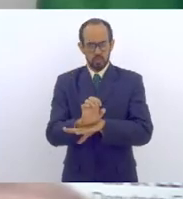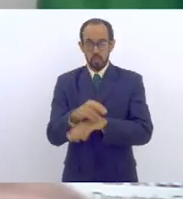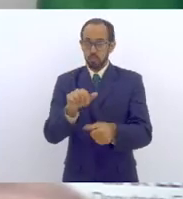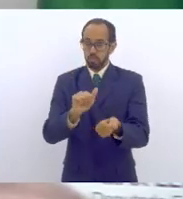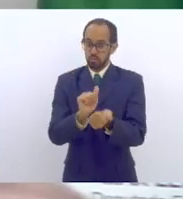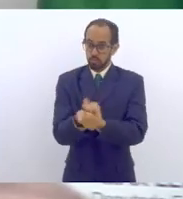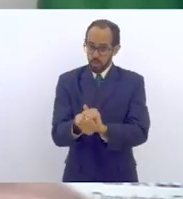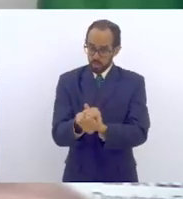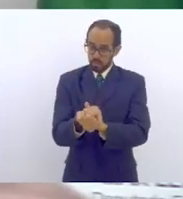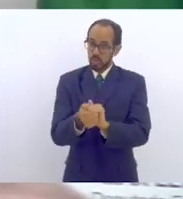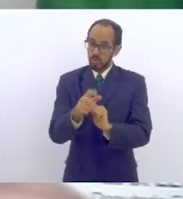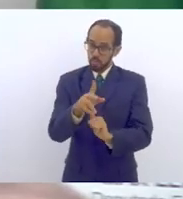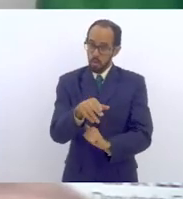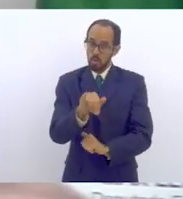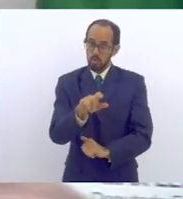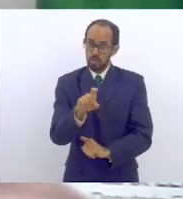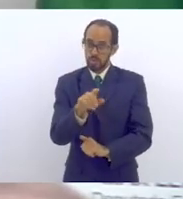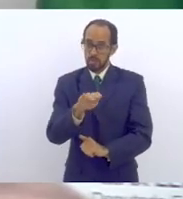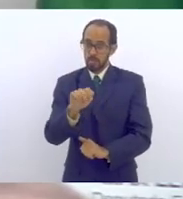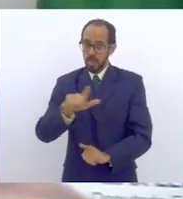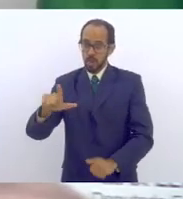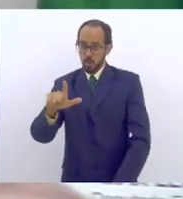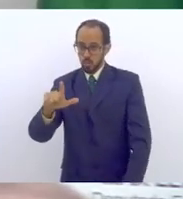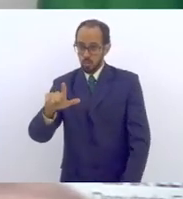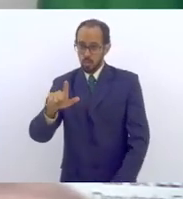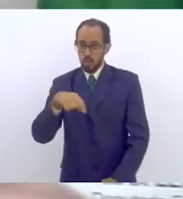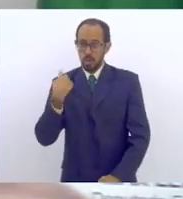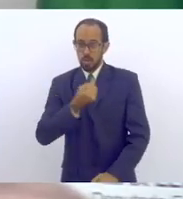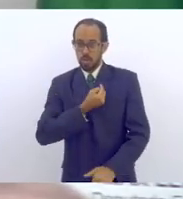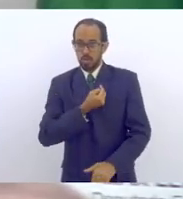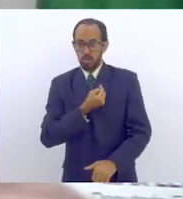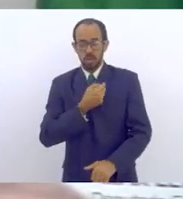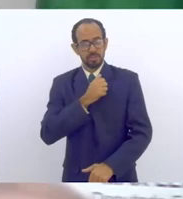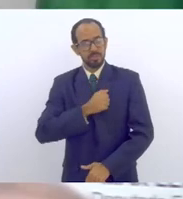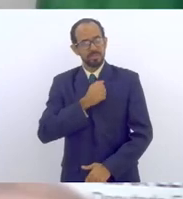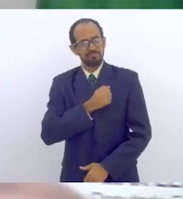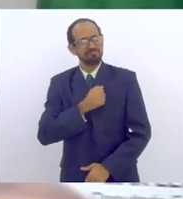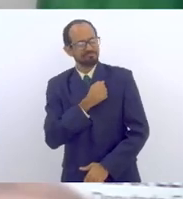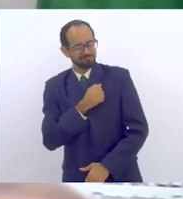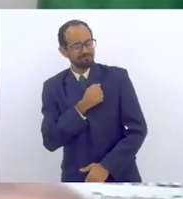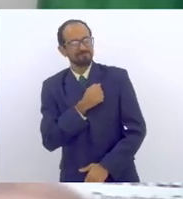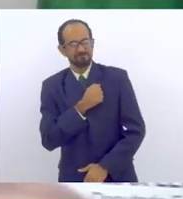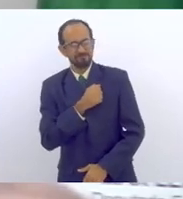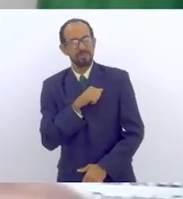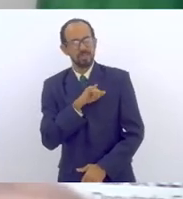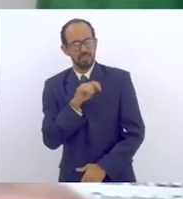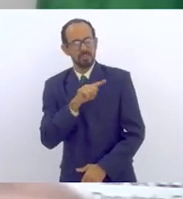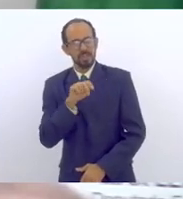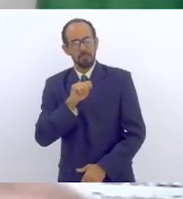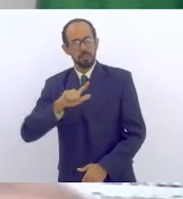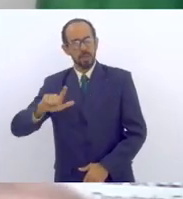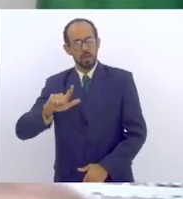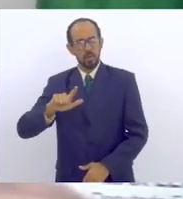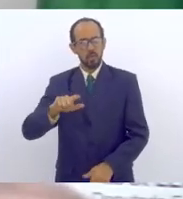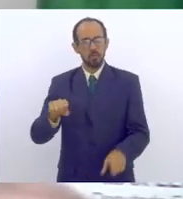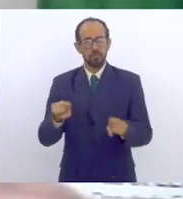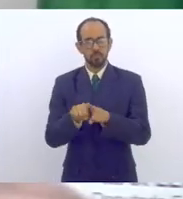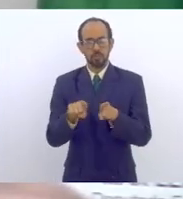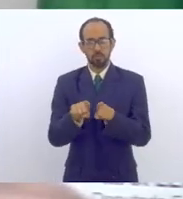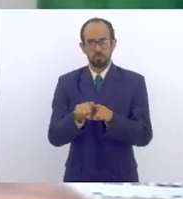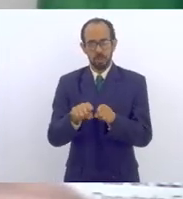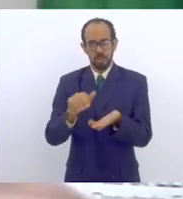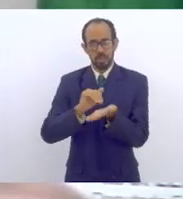como causa da Isabel né nossa Saudosa Isabel seja frente a secretaria